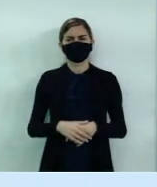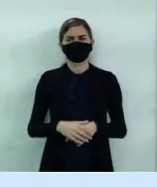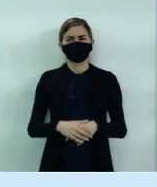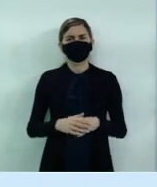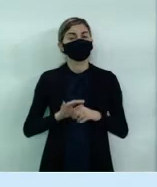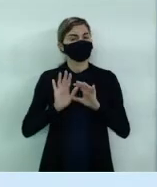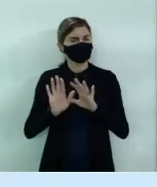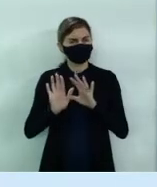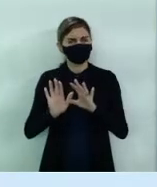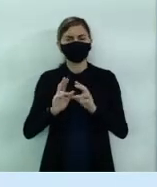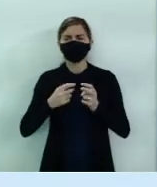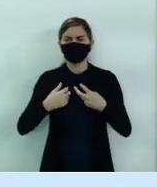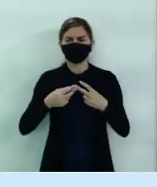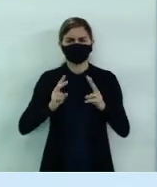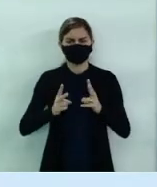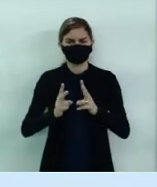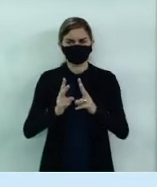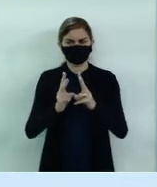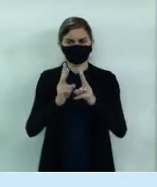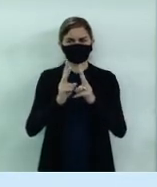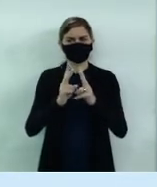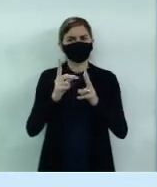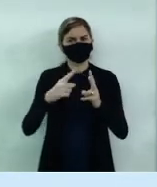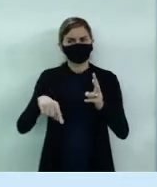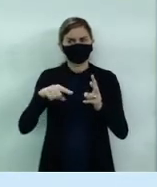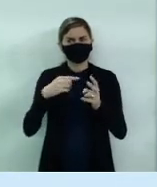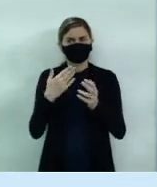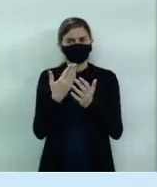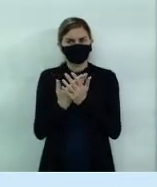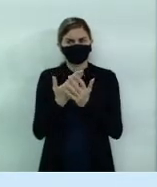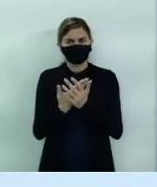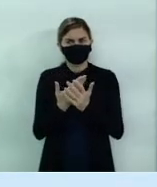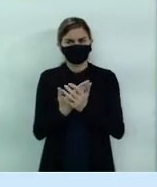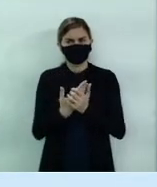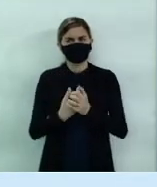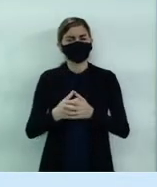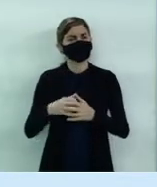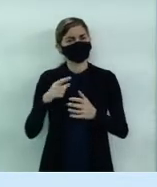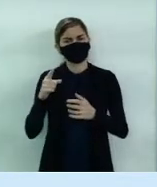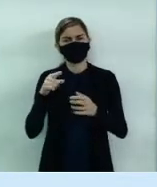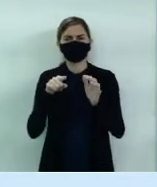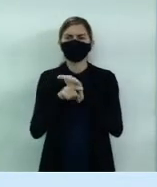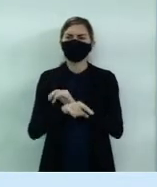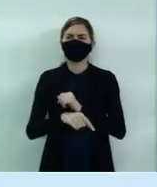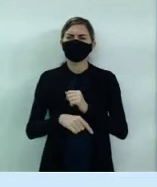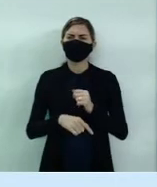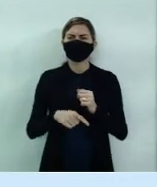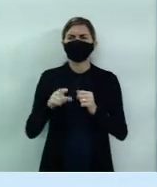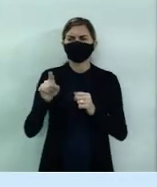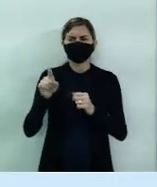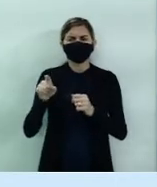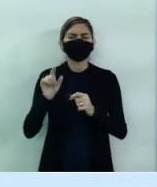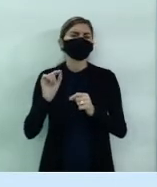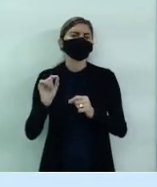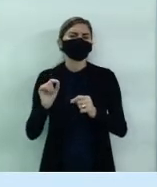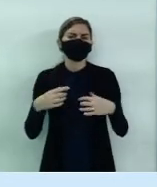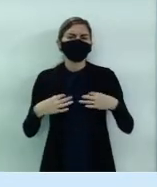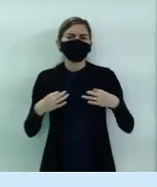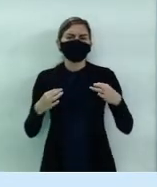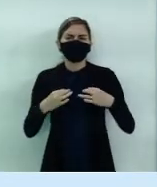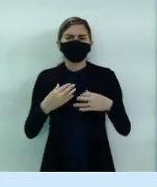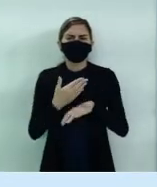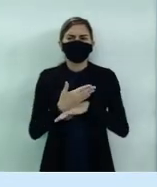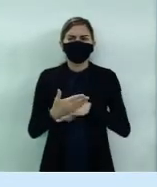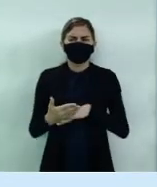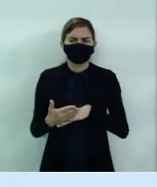deixa aqui e vamos continuar a nossa aula. Aí você me pergunta, vê só, isso aqui é para roupa branca.